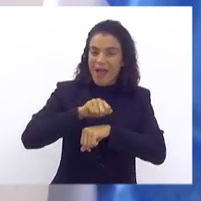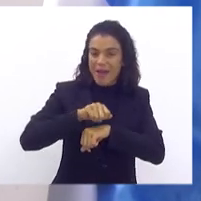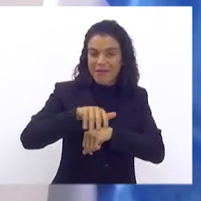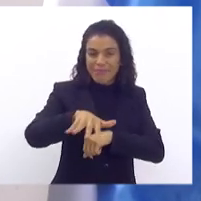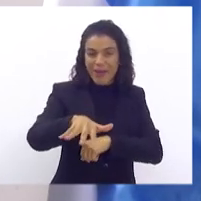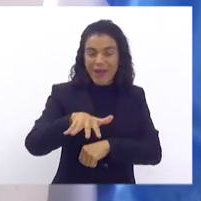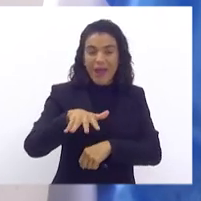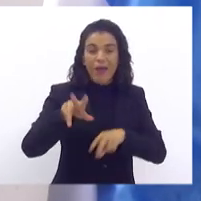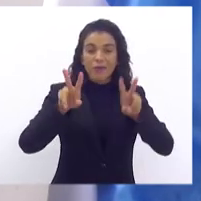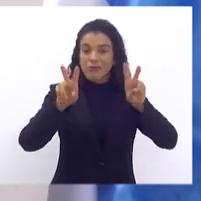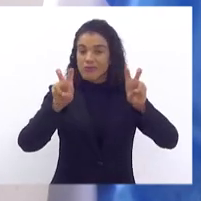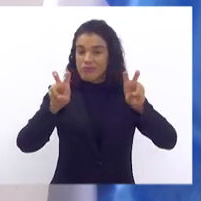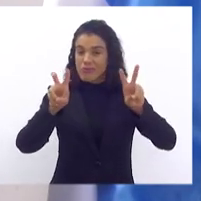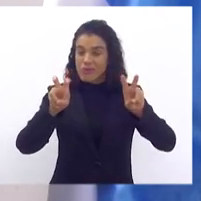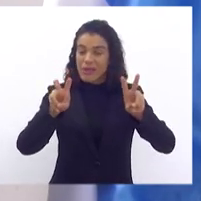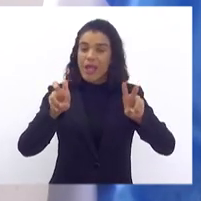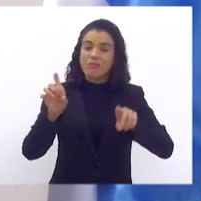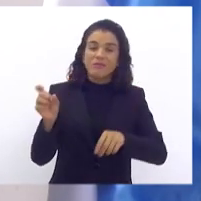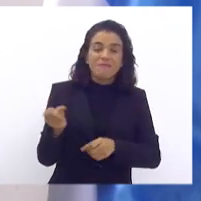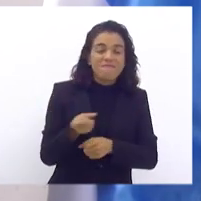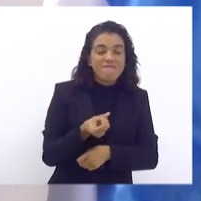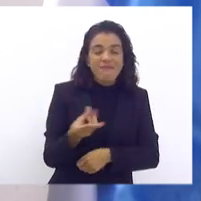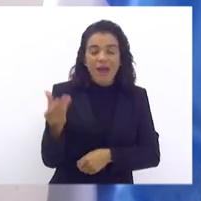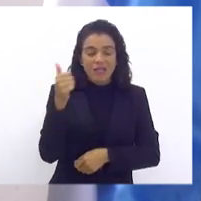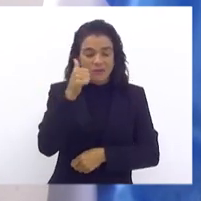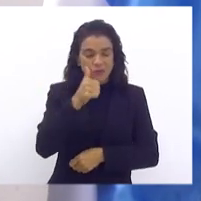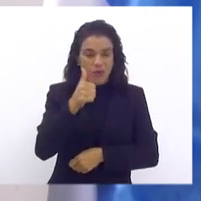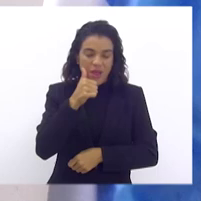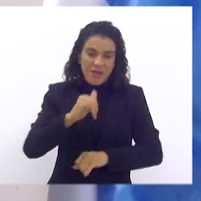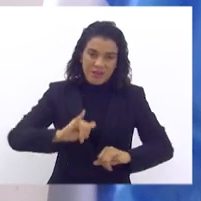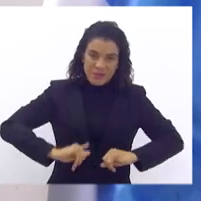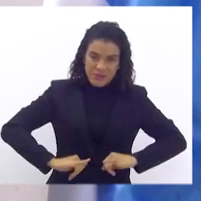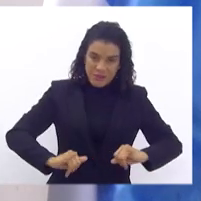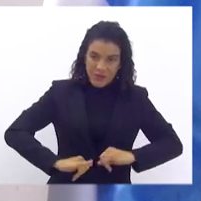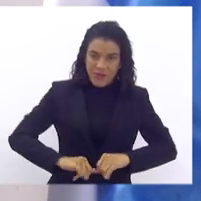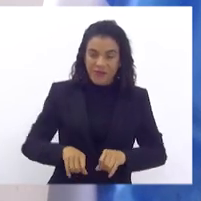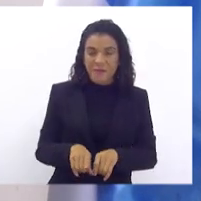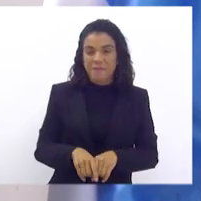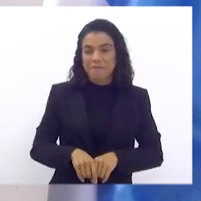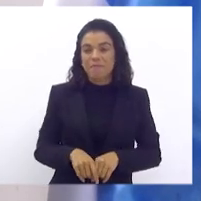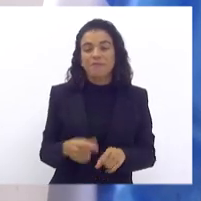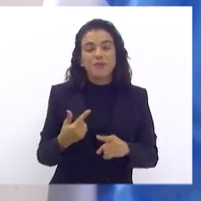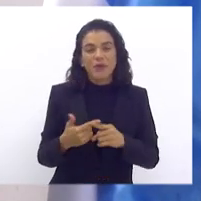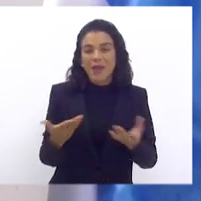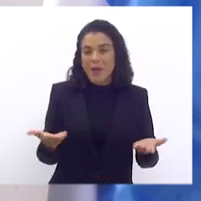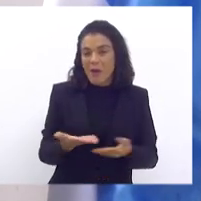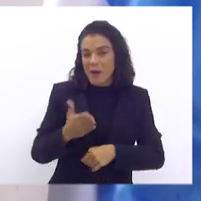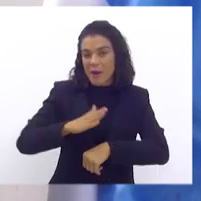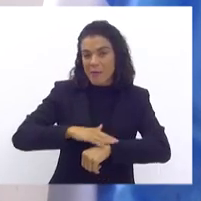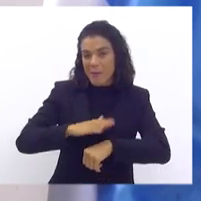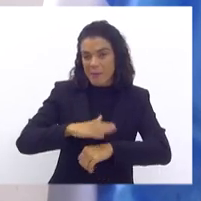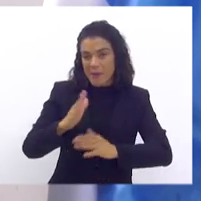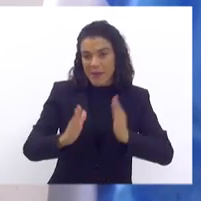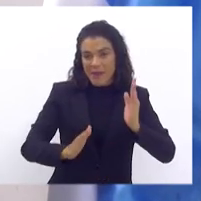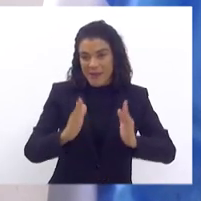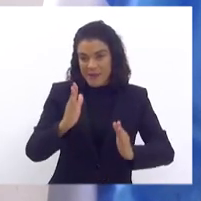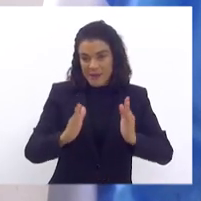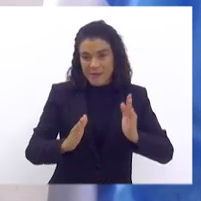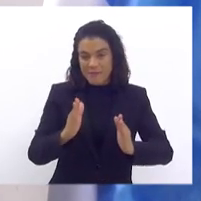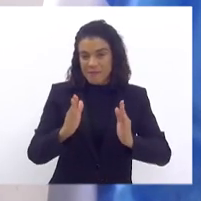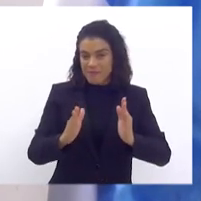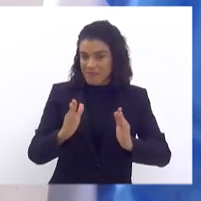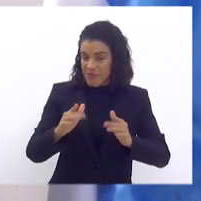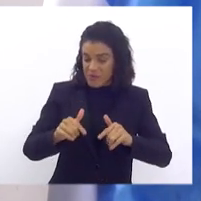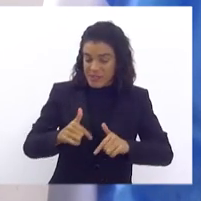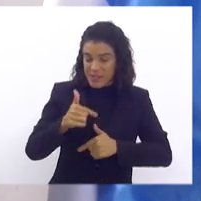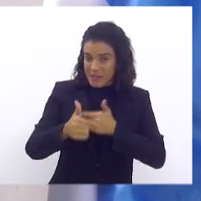tantas mulheres no seu dia a dia. E aí, já fazendo um pedido, porque nesse momento a senhora